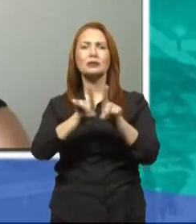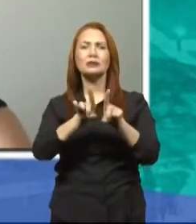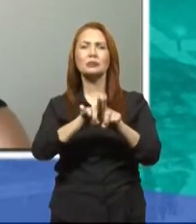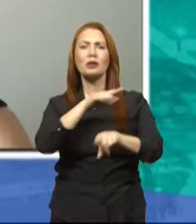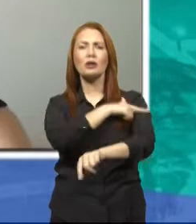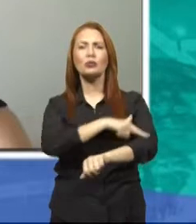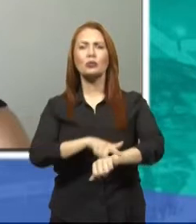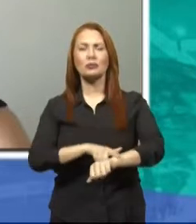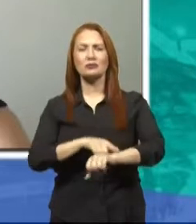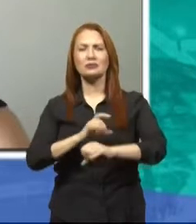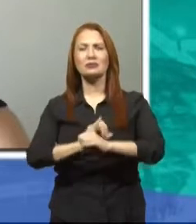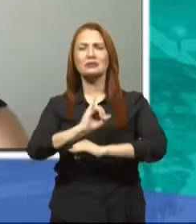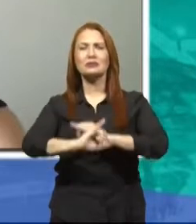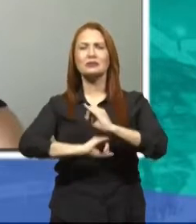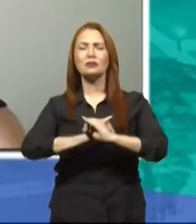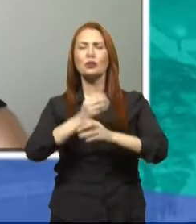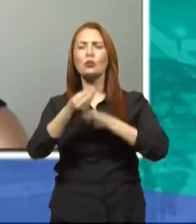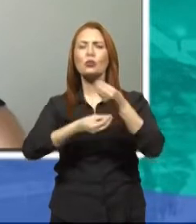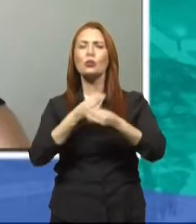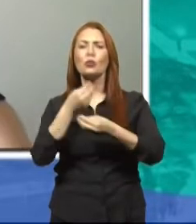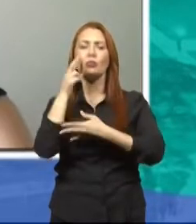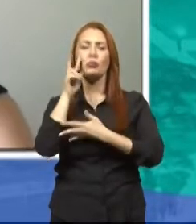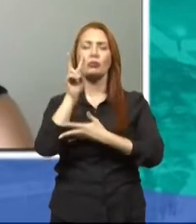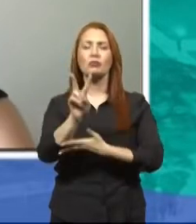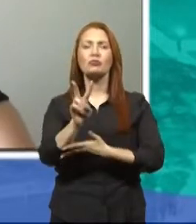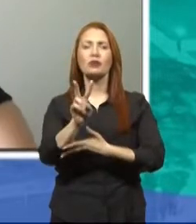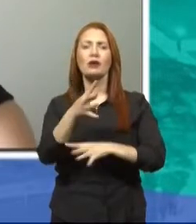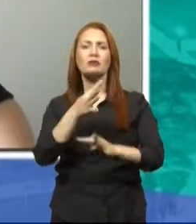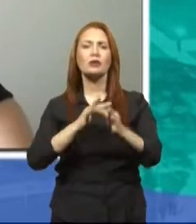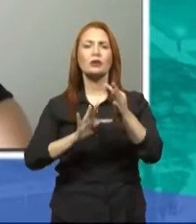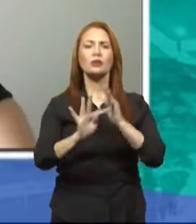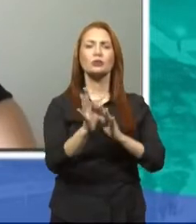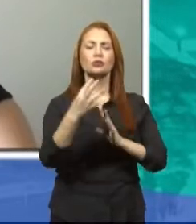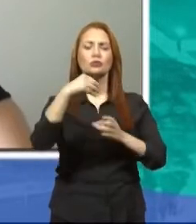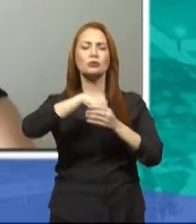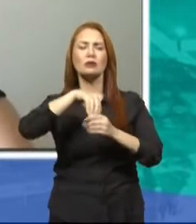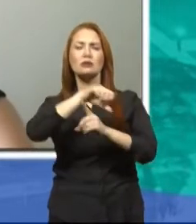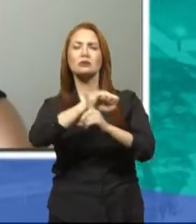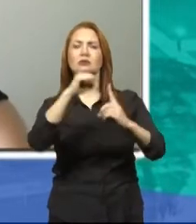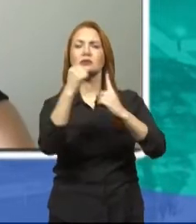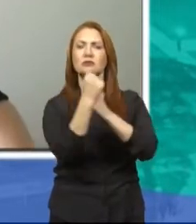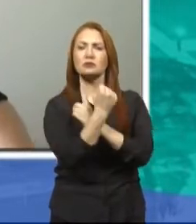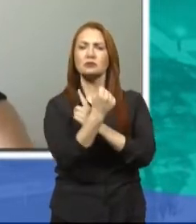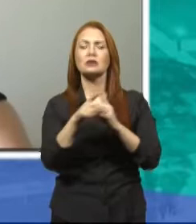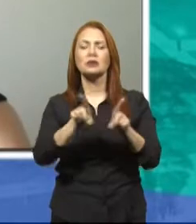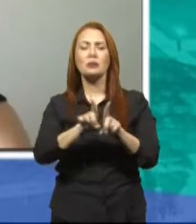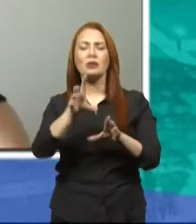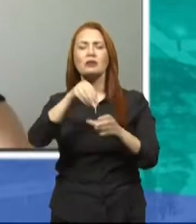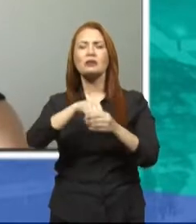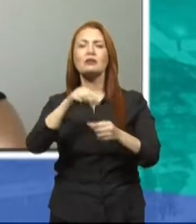a adoção dessa tecnologia na nossa sociedade e nas nossas cidades?